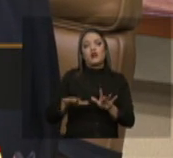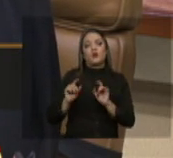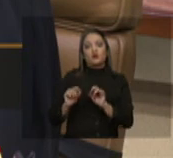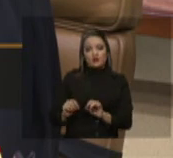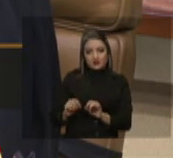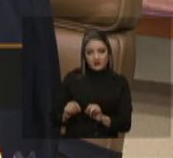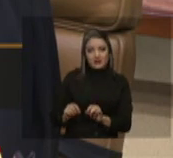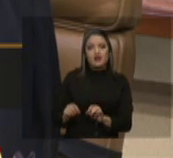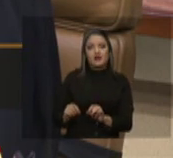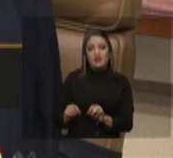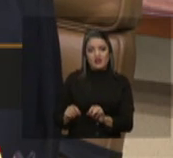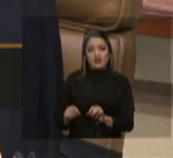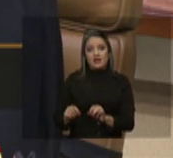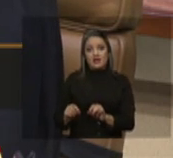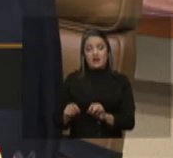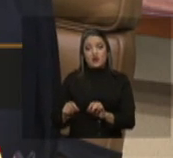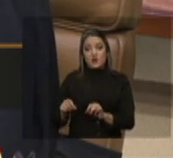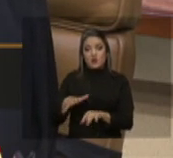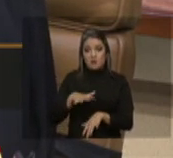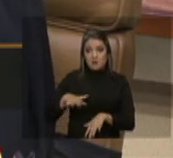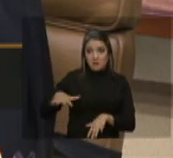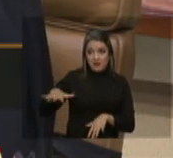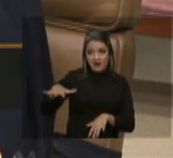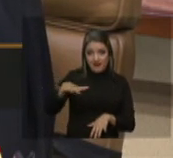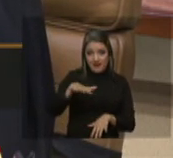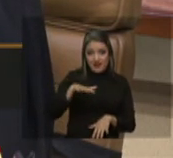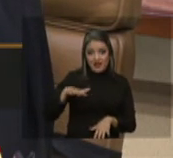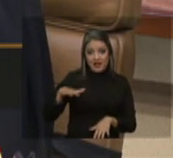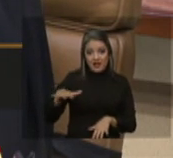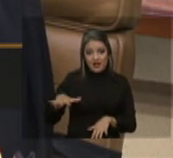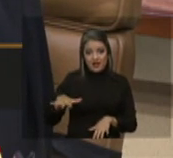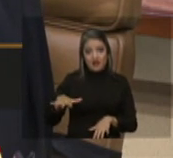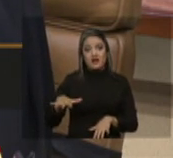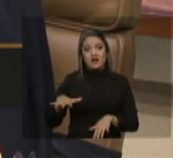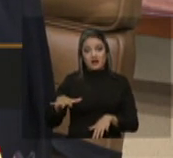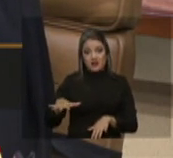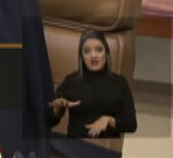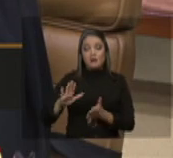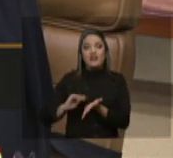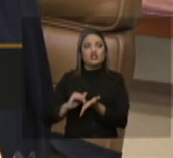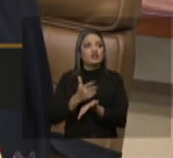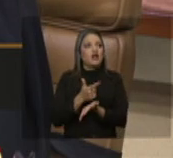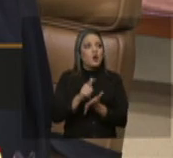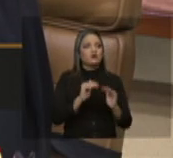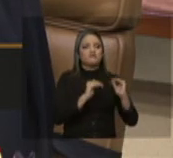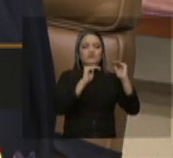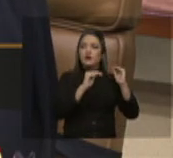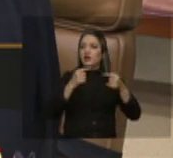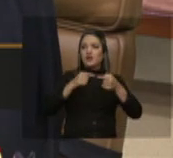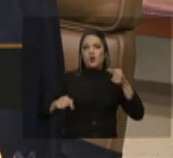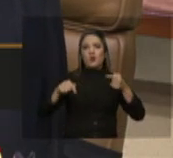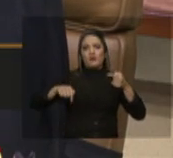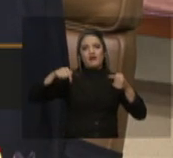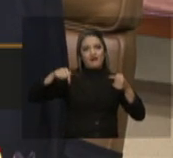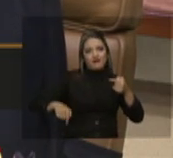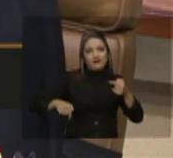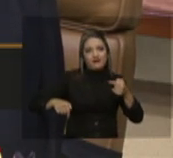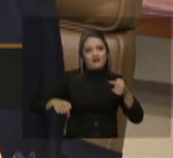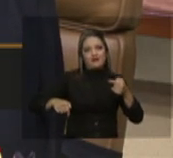território que é terror é no sentido de excluir outras soberanias porque ela não cabe mais aqui para fazer